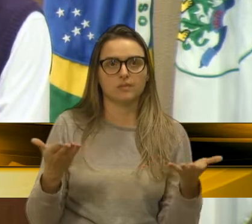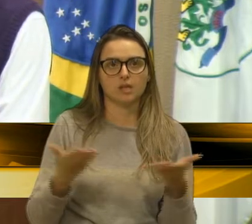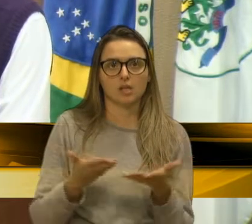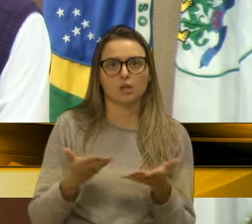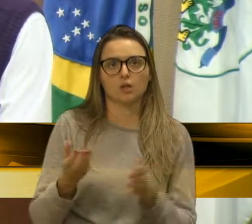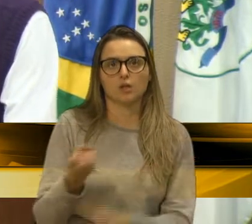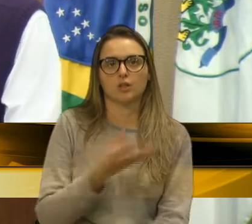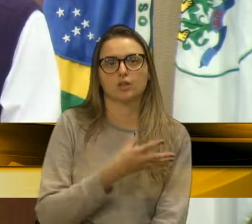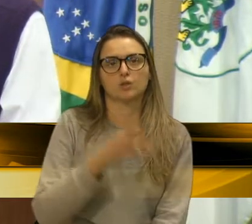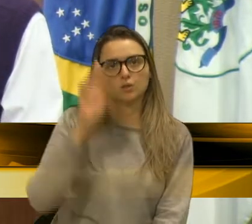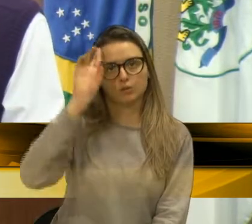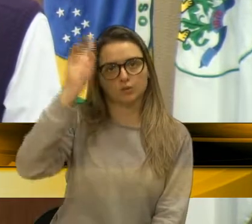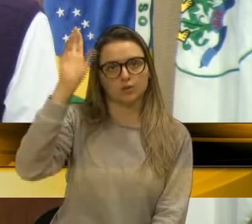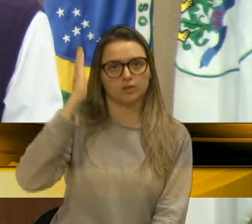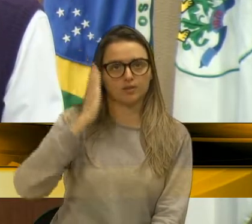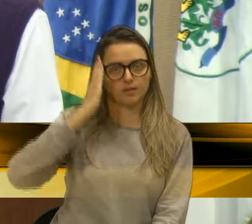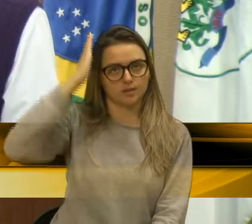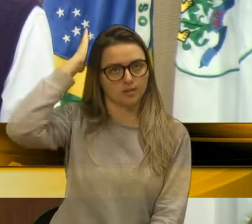prefeito Guerra,